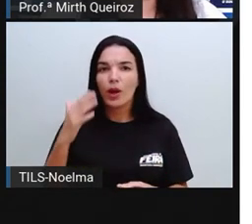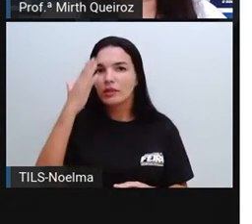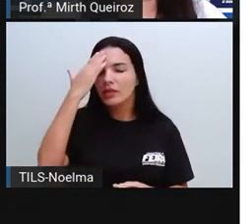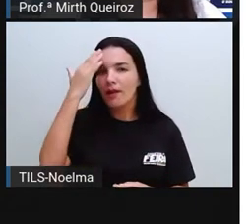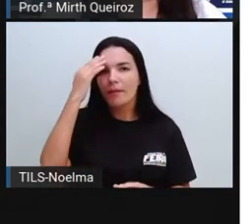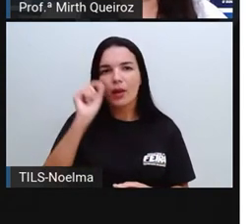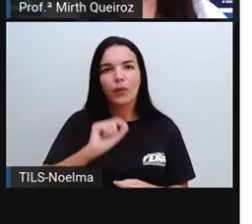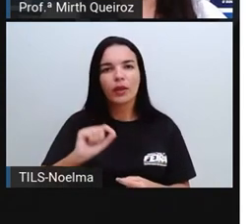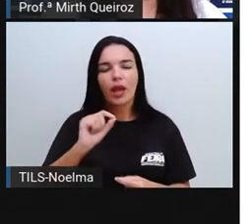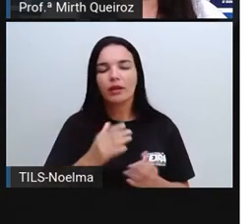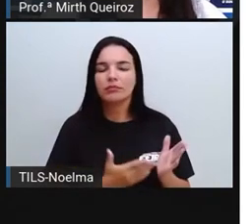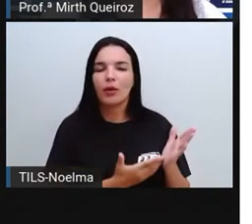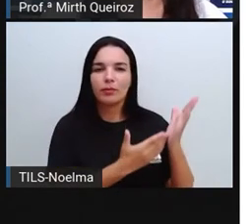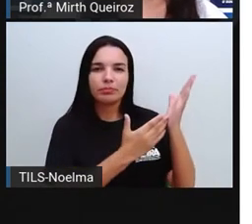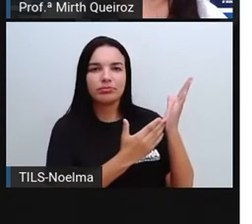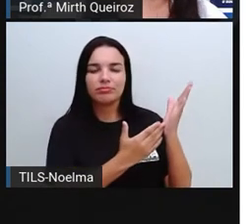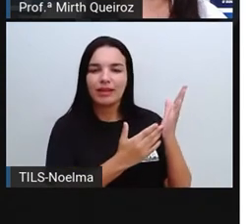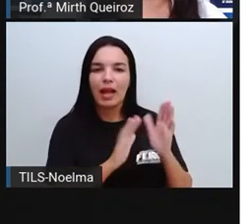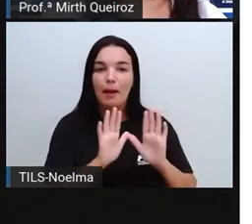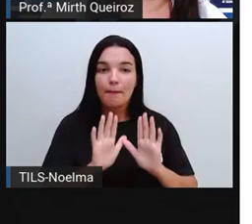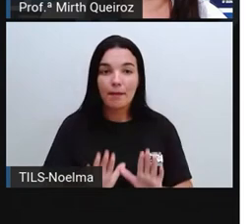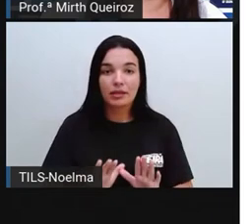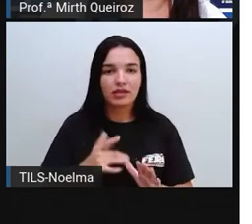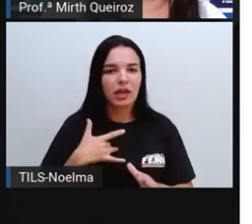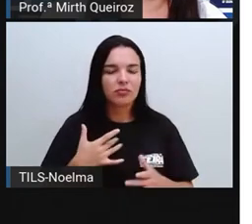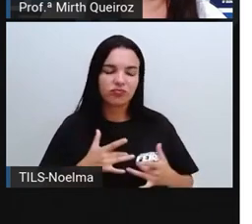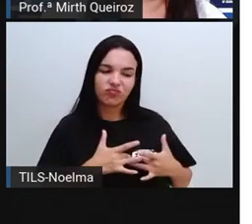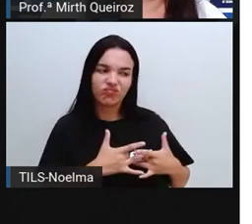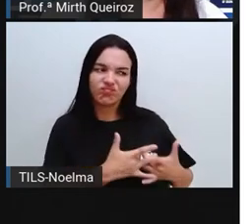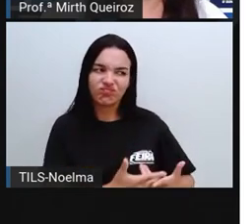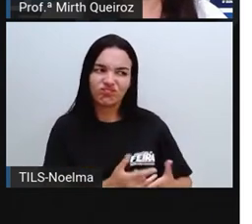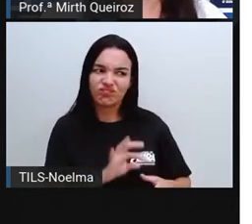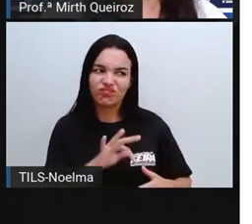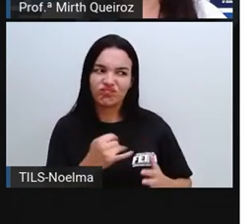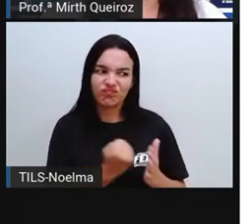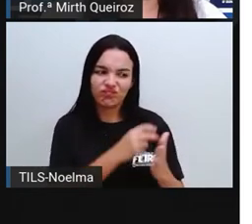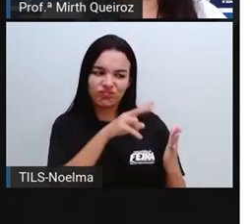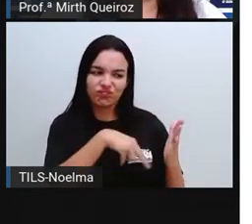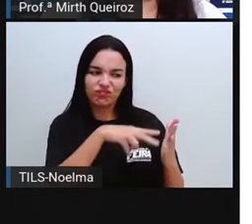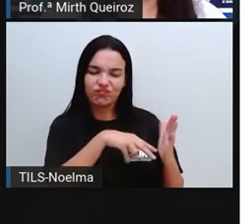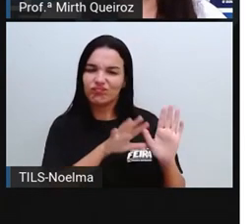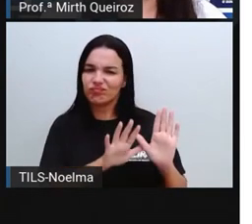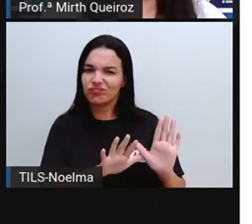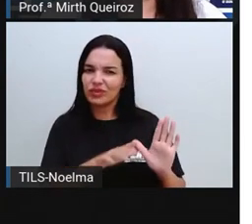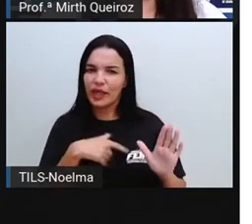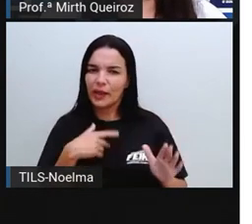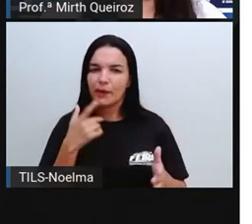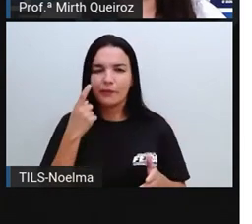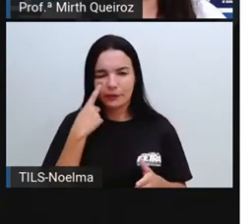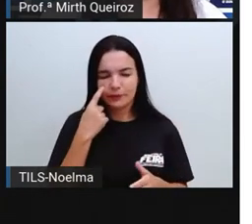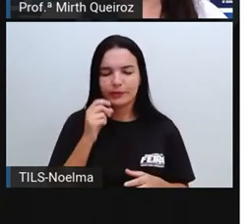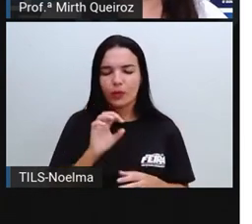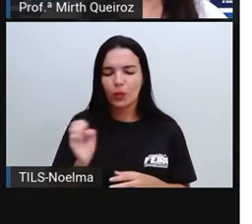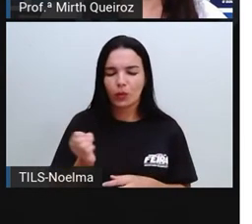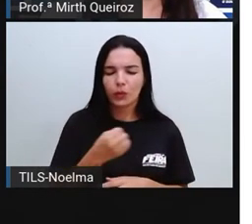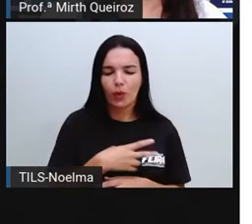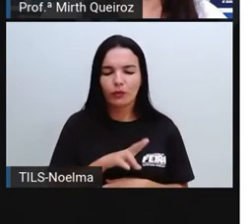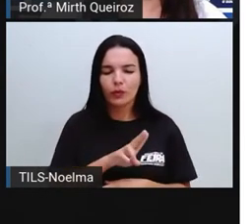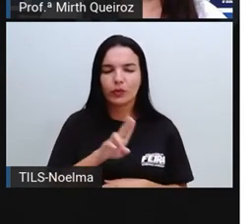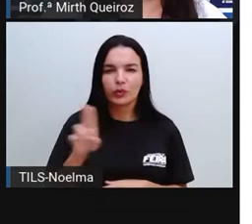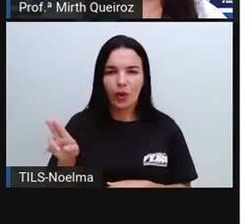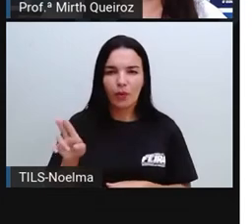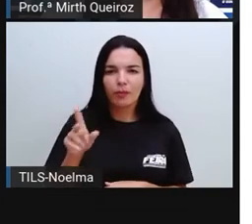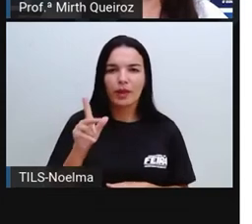da homenagem. Mas não me entreguei completamente. Passei a chamar de Papilosa minha